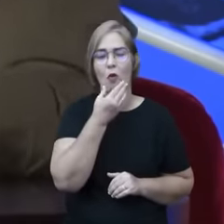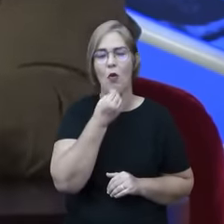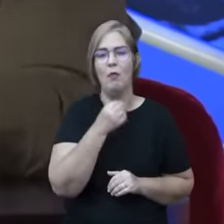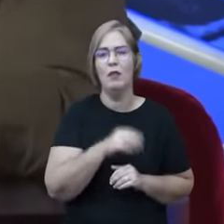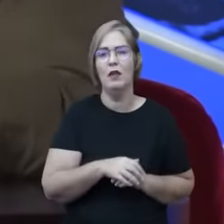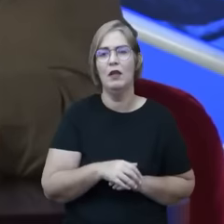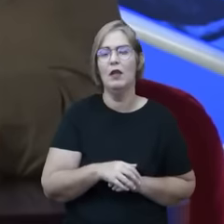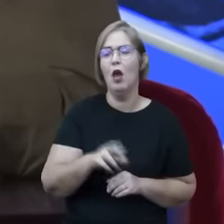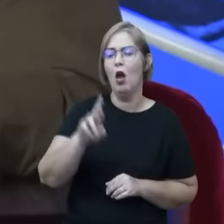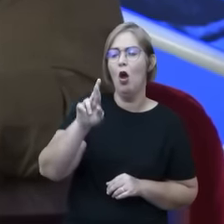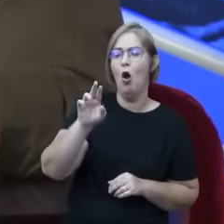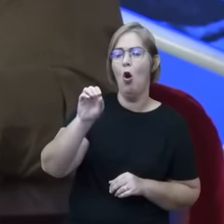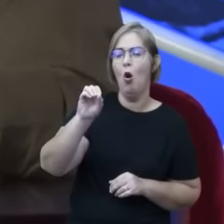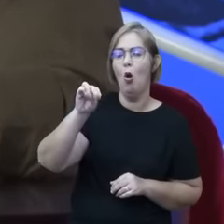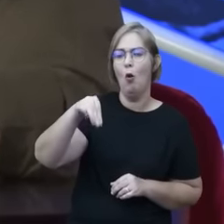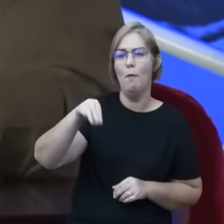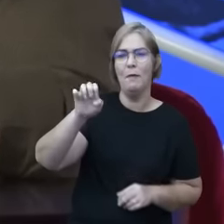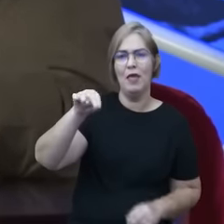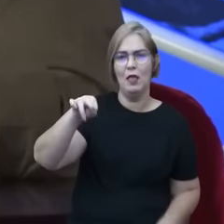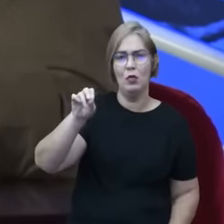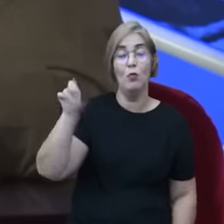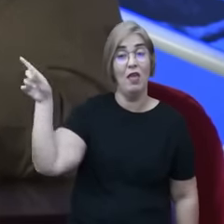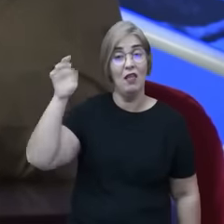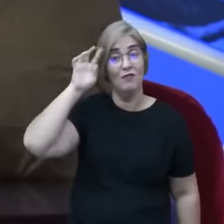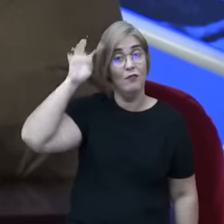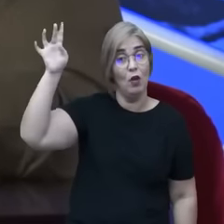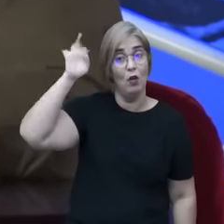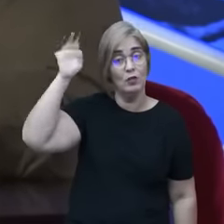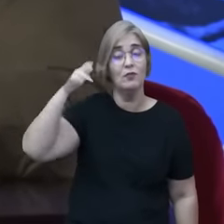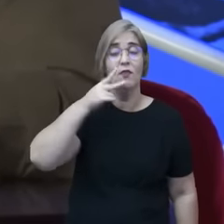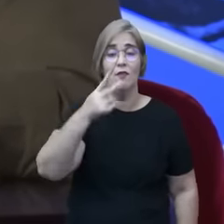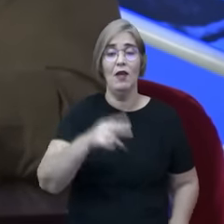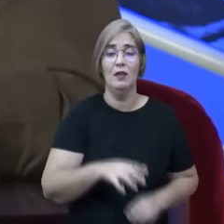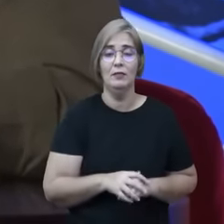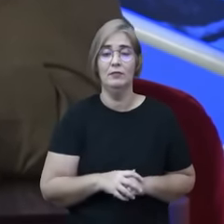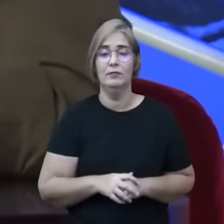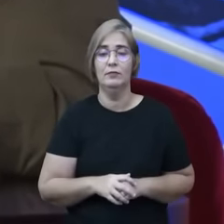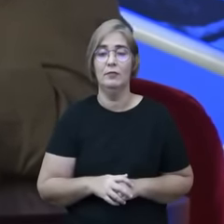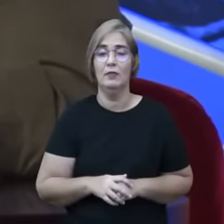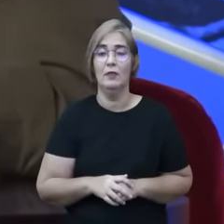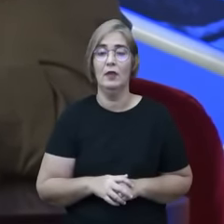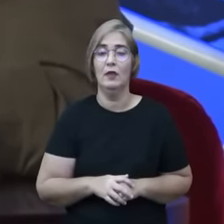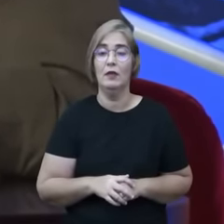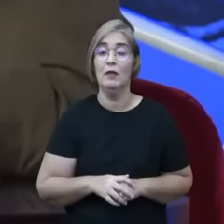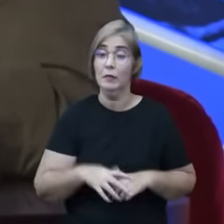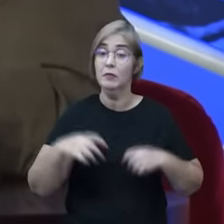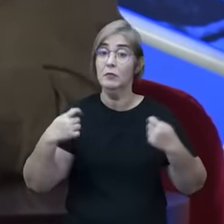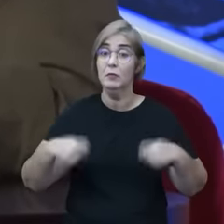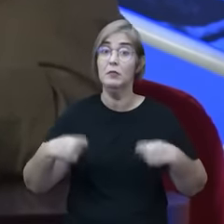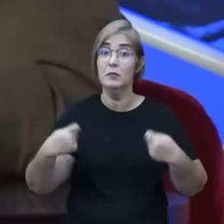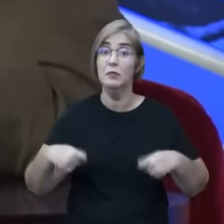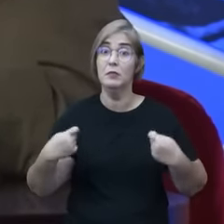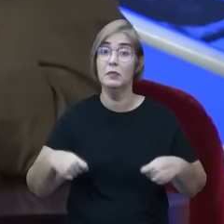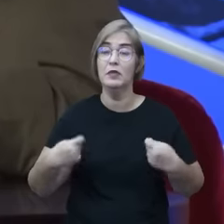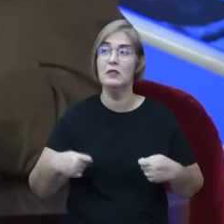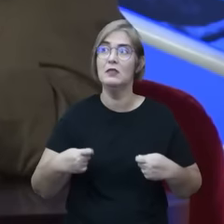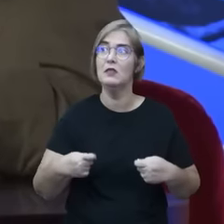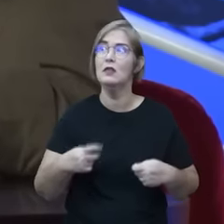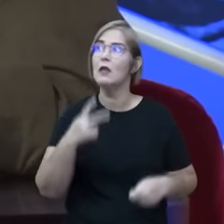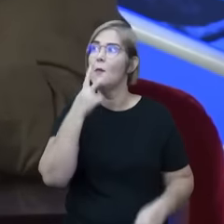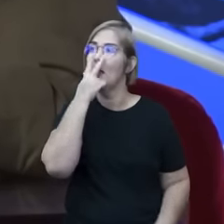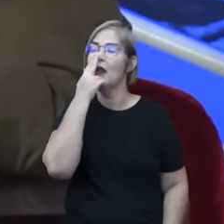Contemporâneo, é necessário precisamente a paixão de um místico na alma de um